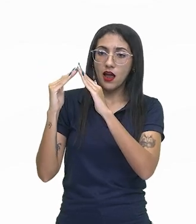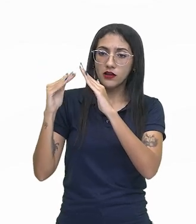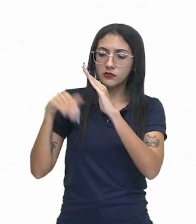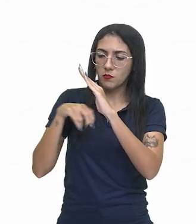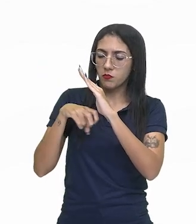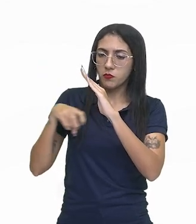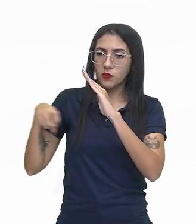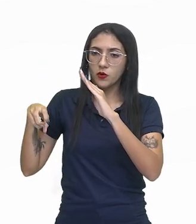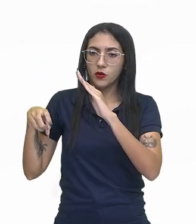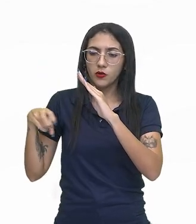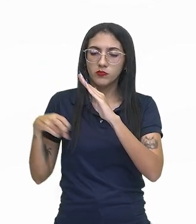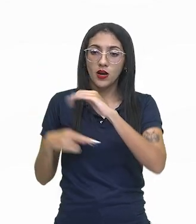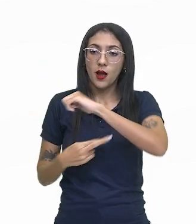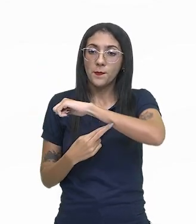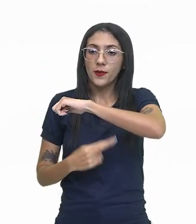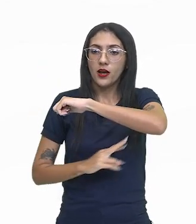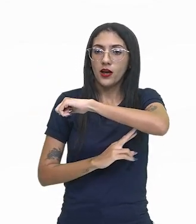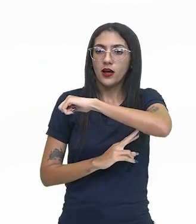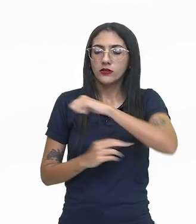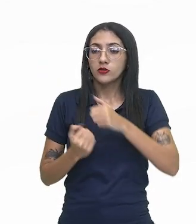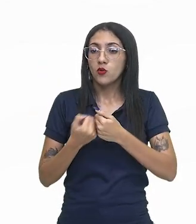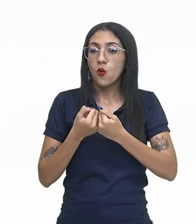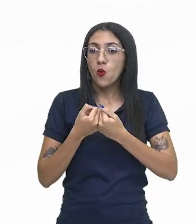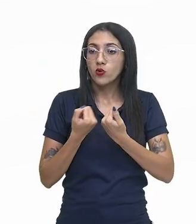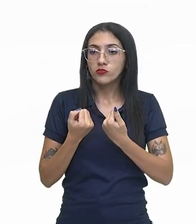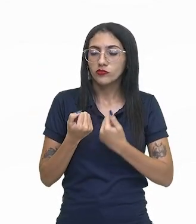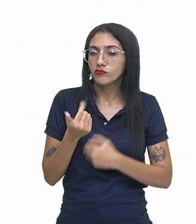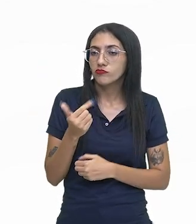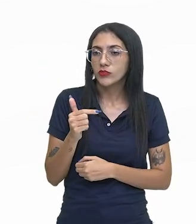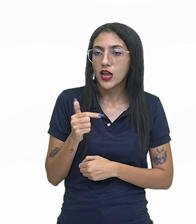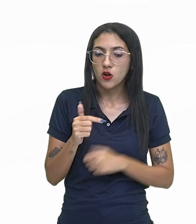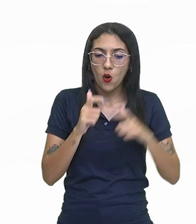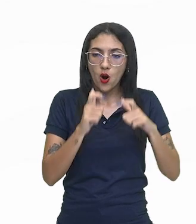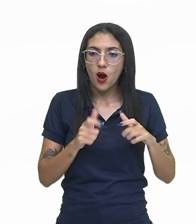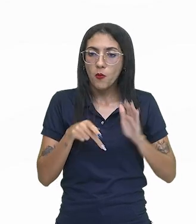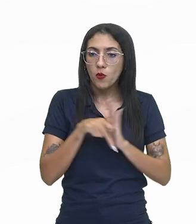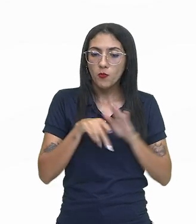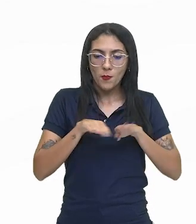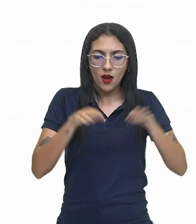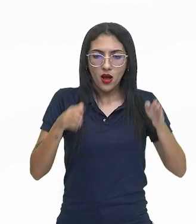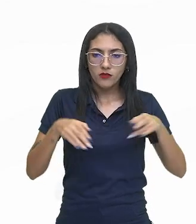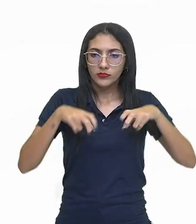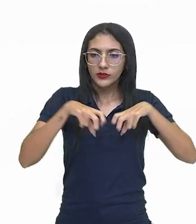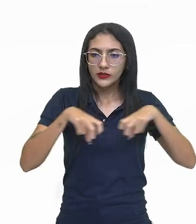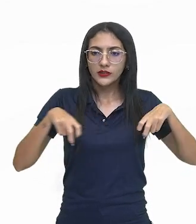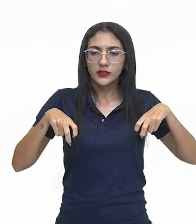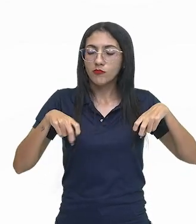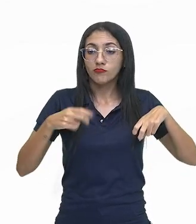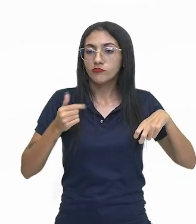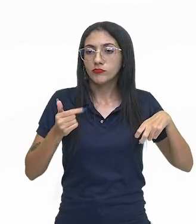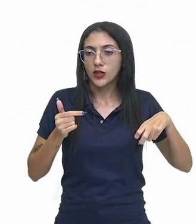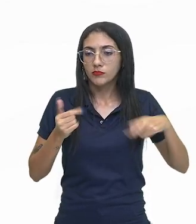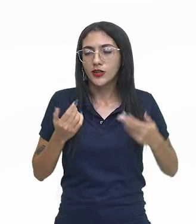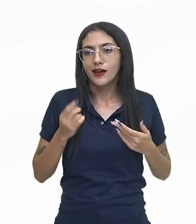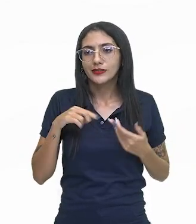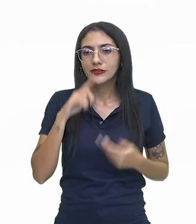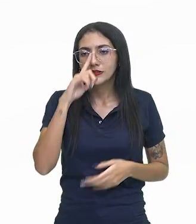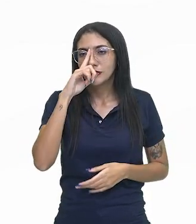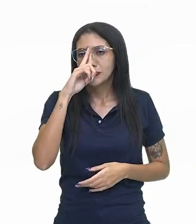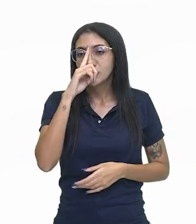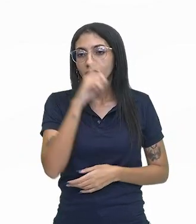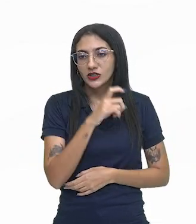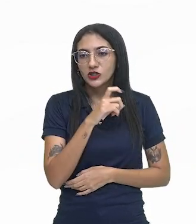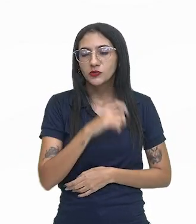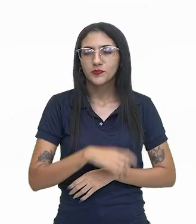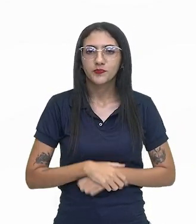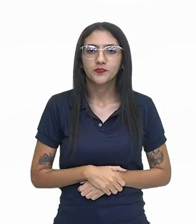por exemplo, sem áreas cobertas, né? Então, isso também é outro problema que prejudica ali as pessoas de ficarem ali. Tanto quem